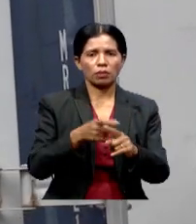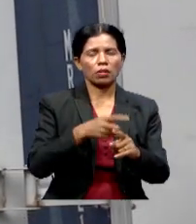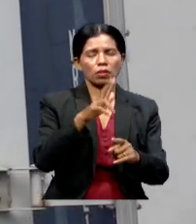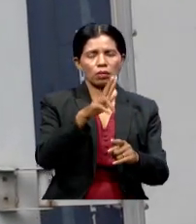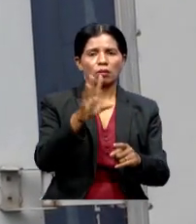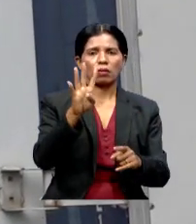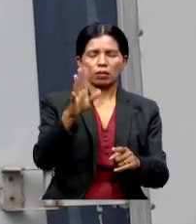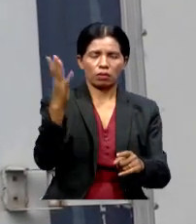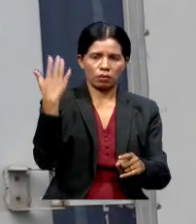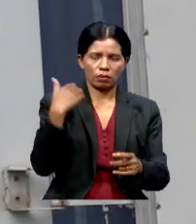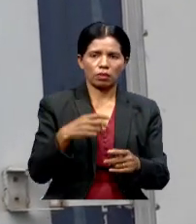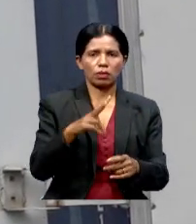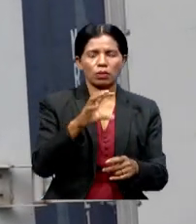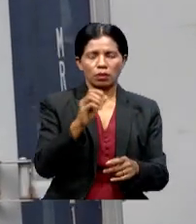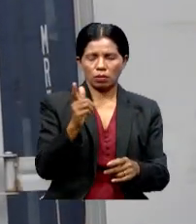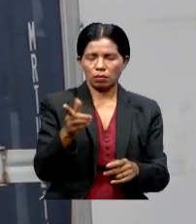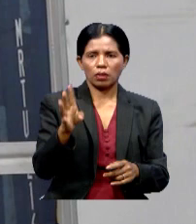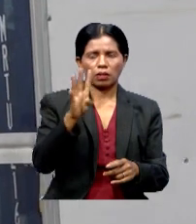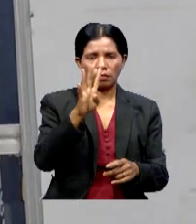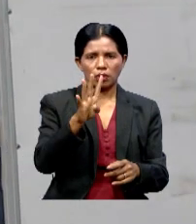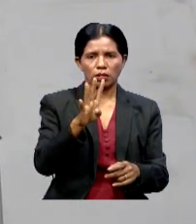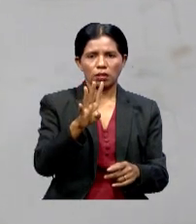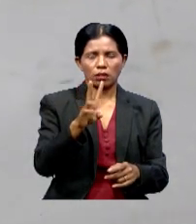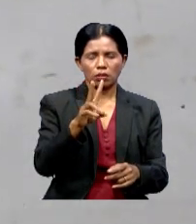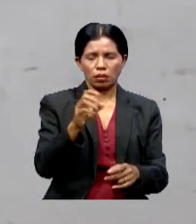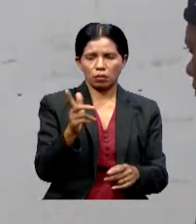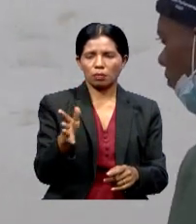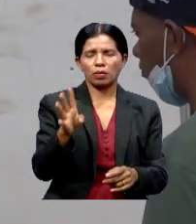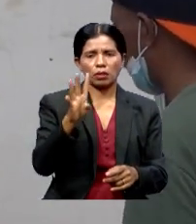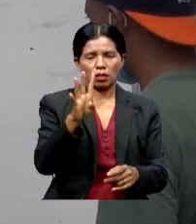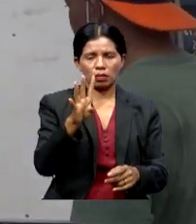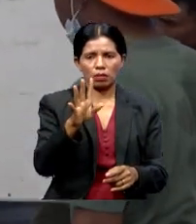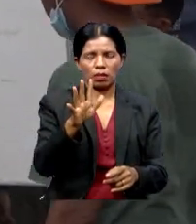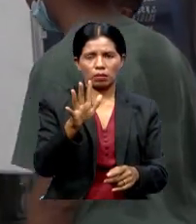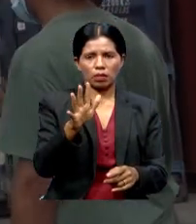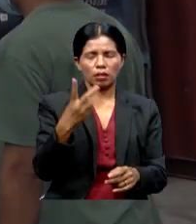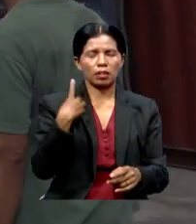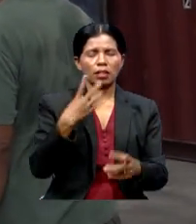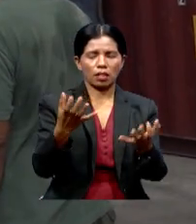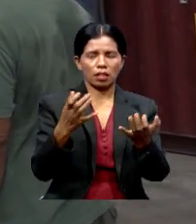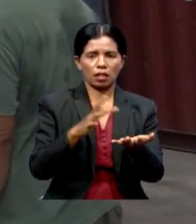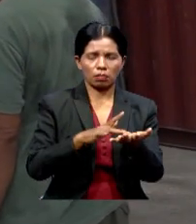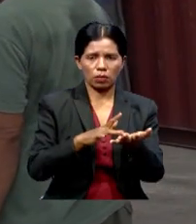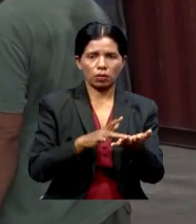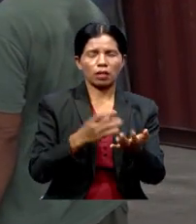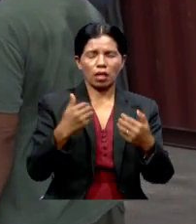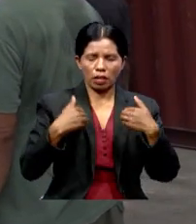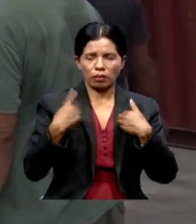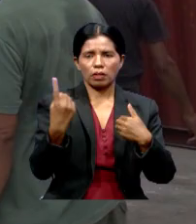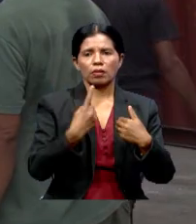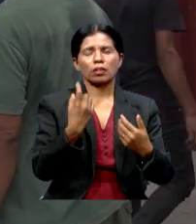liuba 2024 o 25 ita cara stock estável